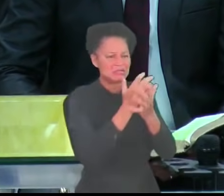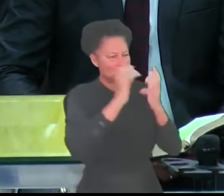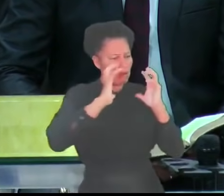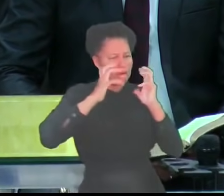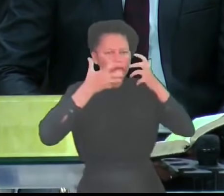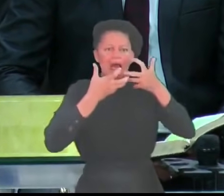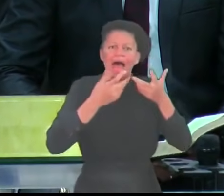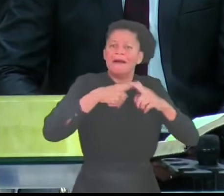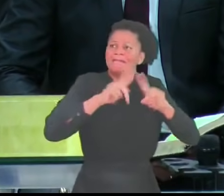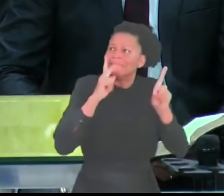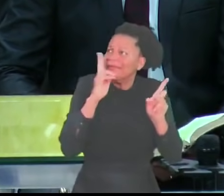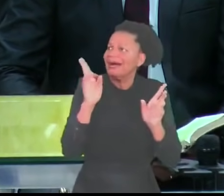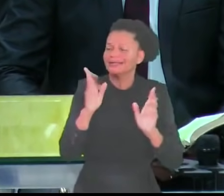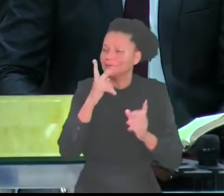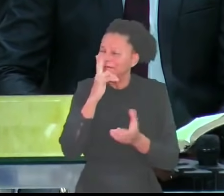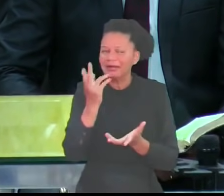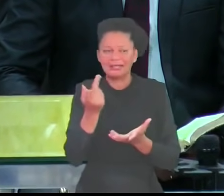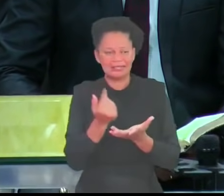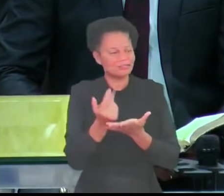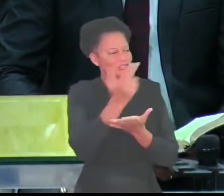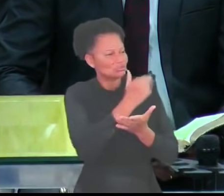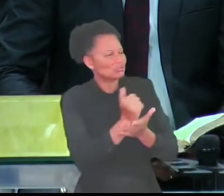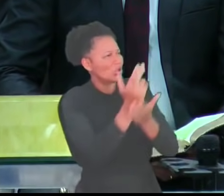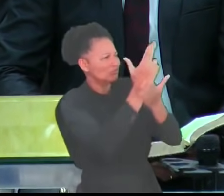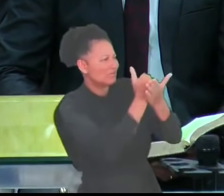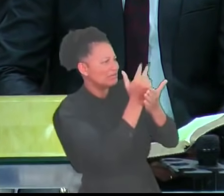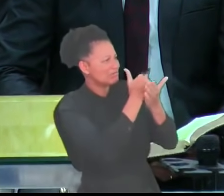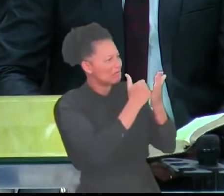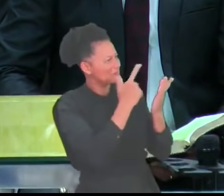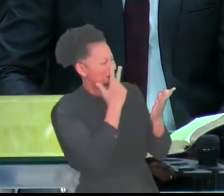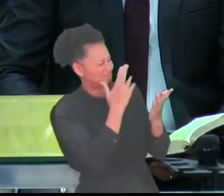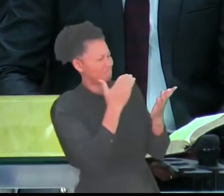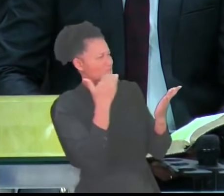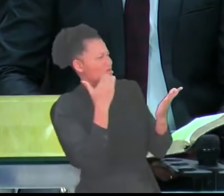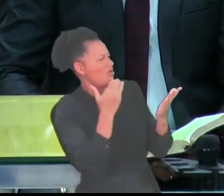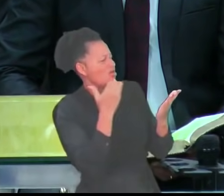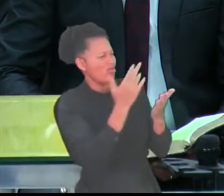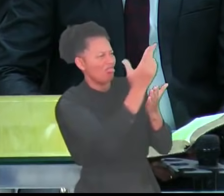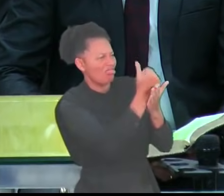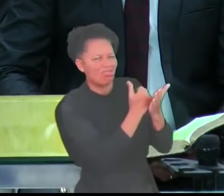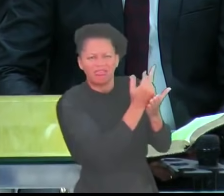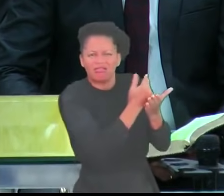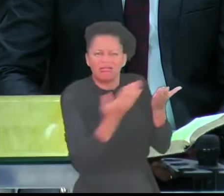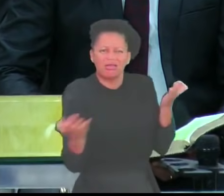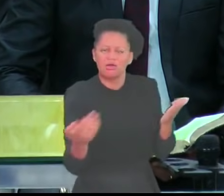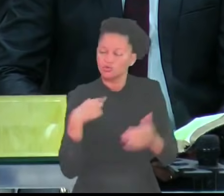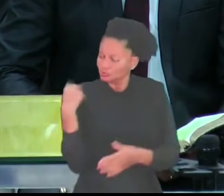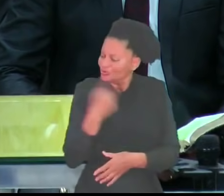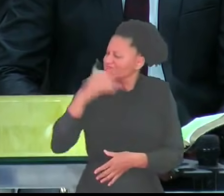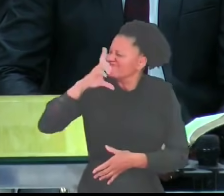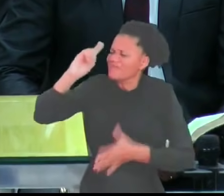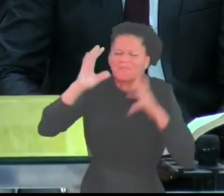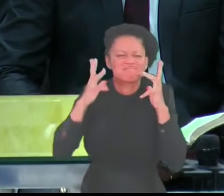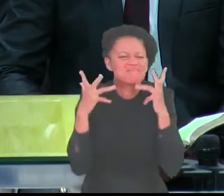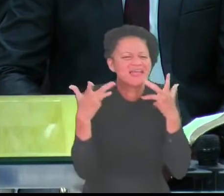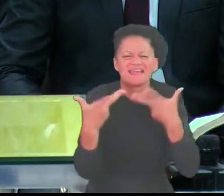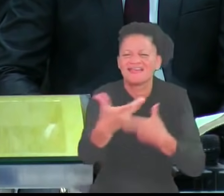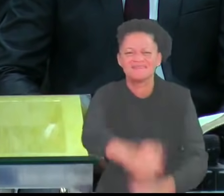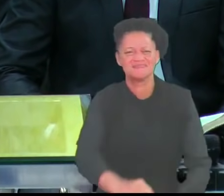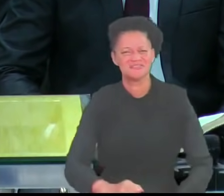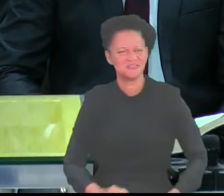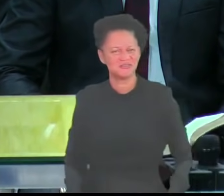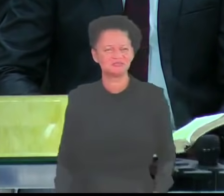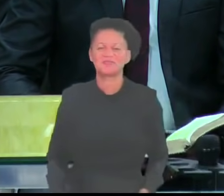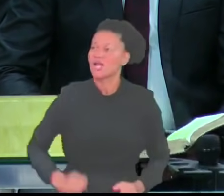é. Conhece uma caricatura de Deus mal desenhada, mal feita. O nosso Deus é maravilhoso. Glória a